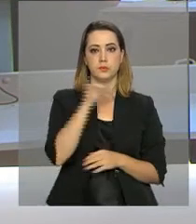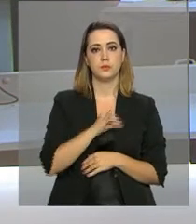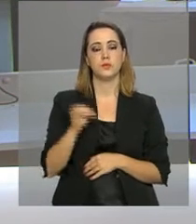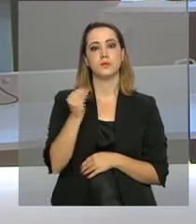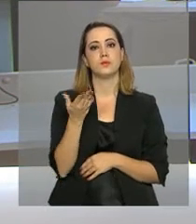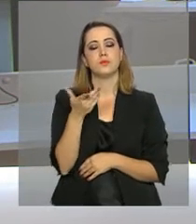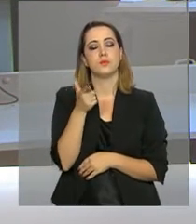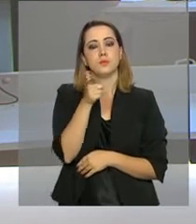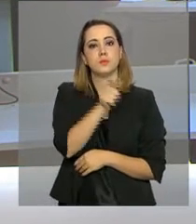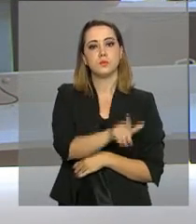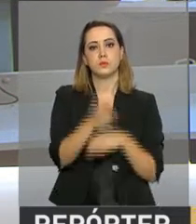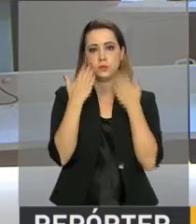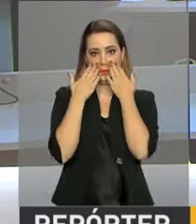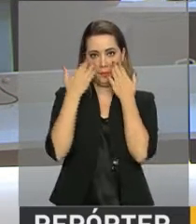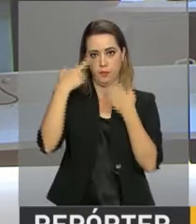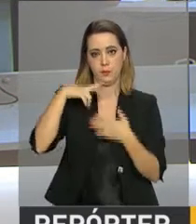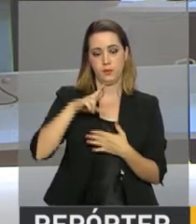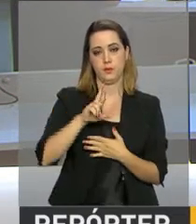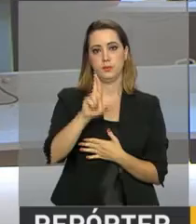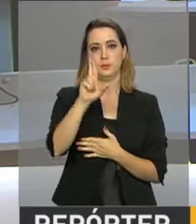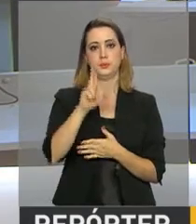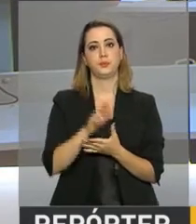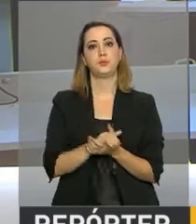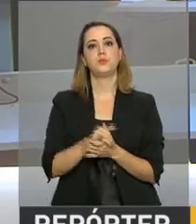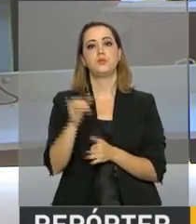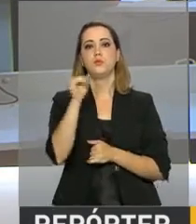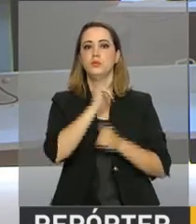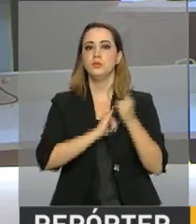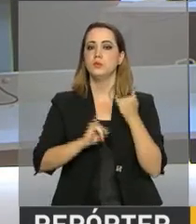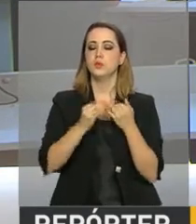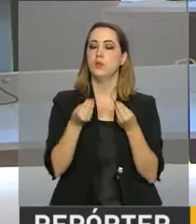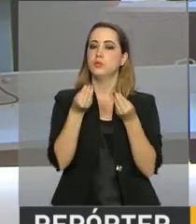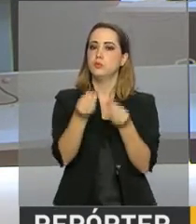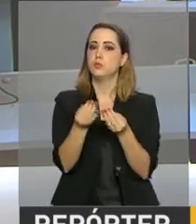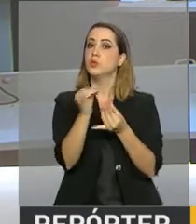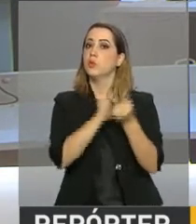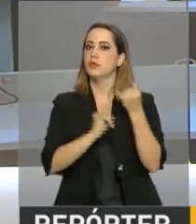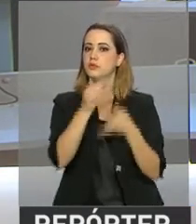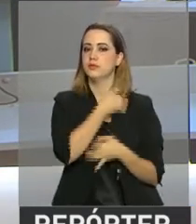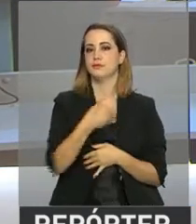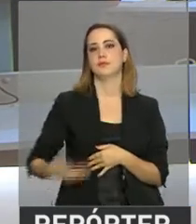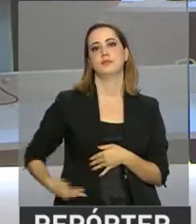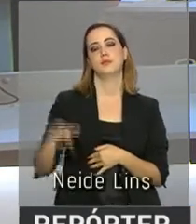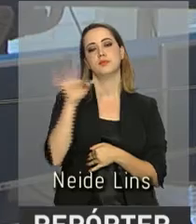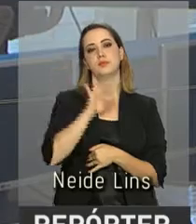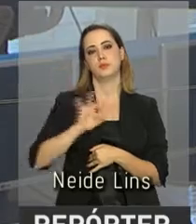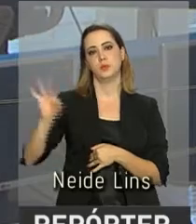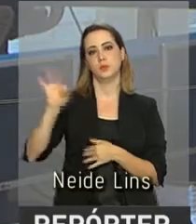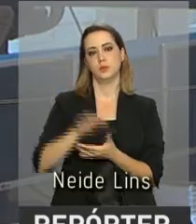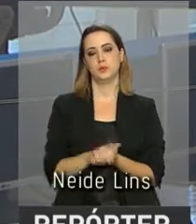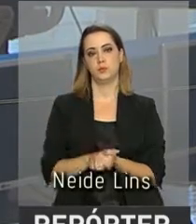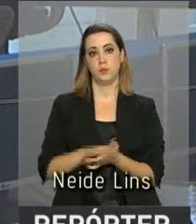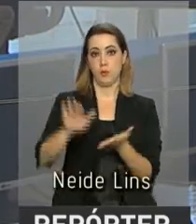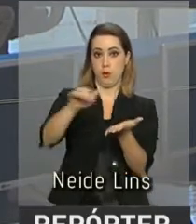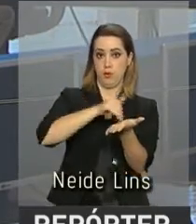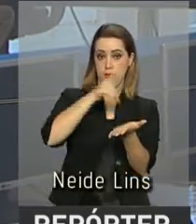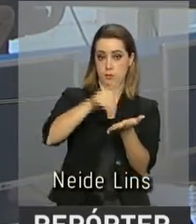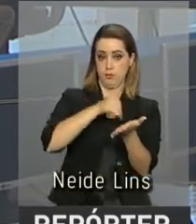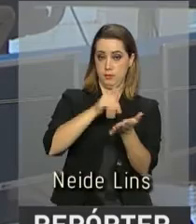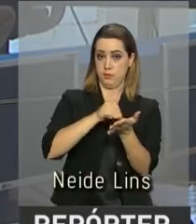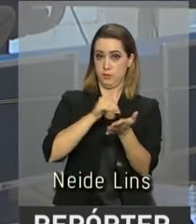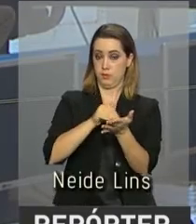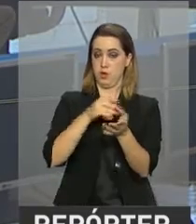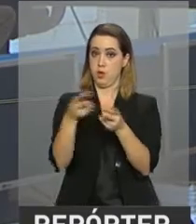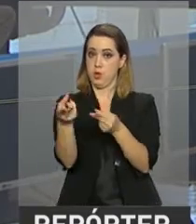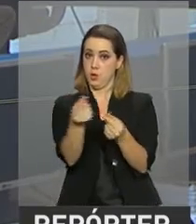Olá, estamos de volta com mais uma edição do Repórter NBR, trazendo para você as notícias do governo federal. Secretários de